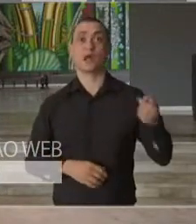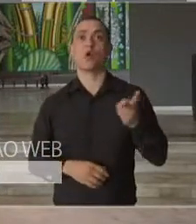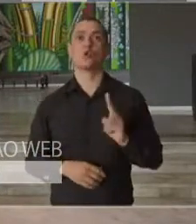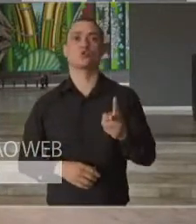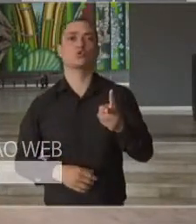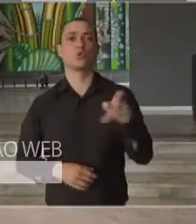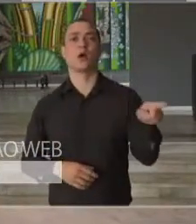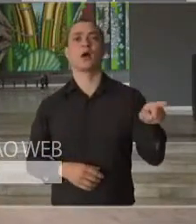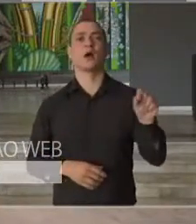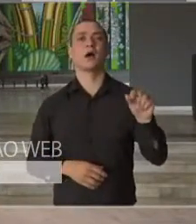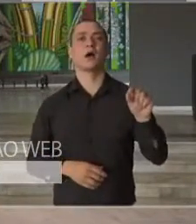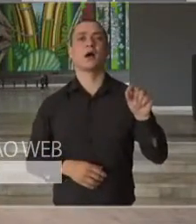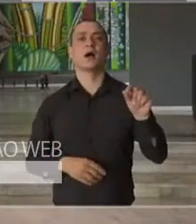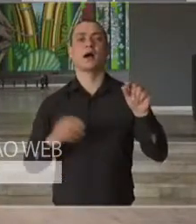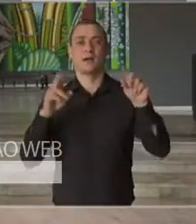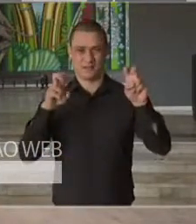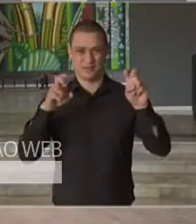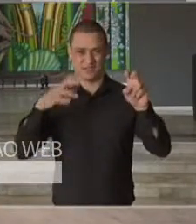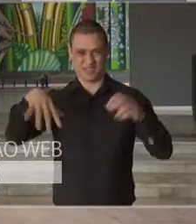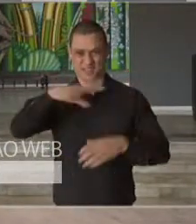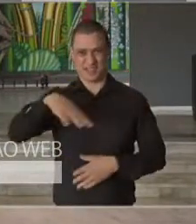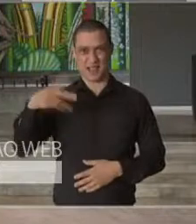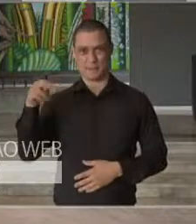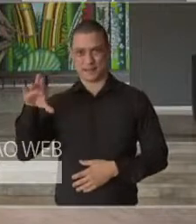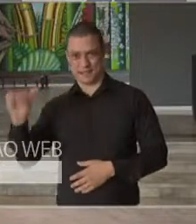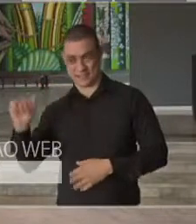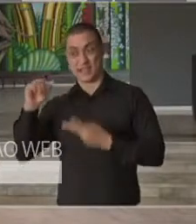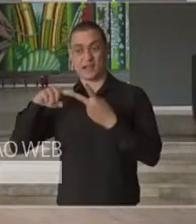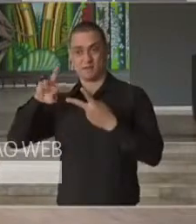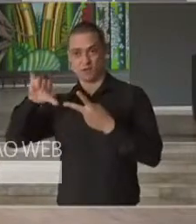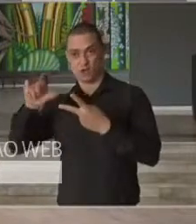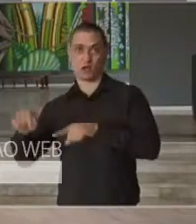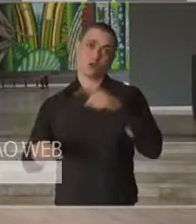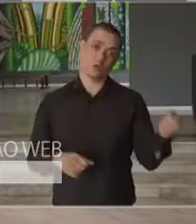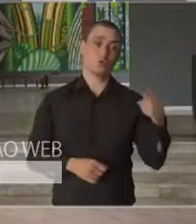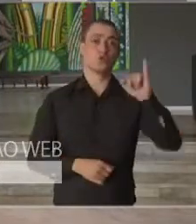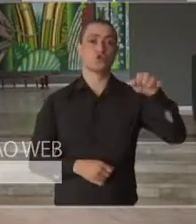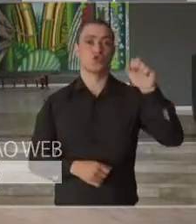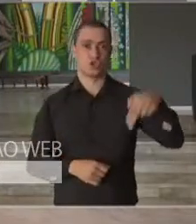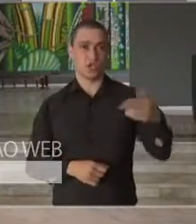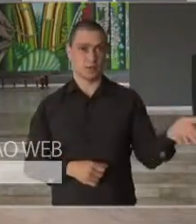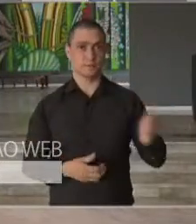continuidade das intervenções da Patrícia e do Vignoli, com Jean Gorenstein. Jean.